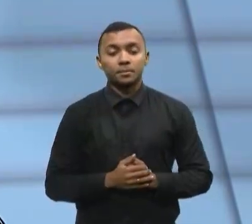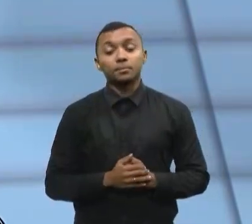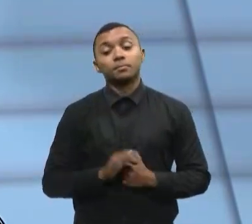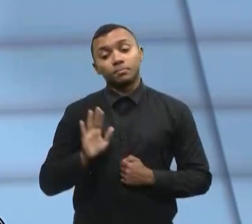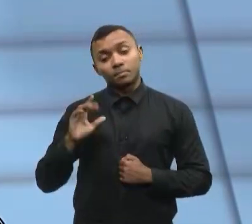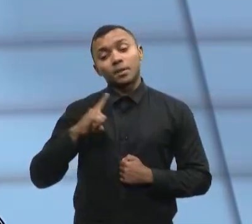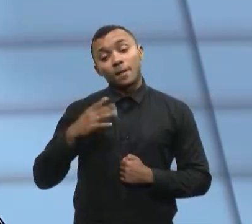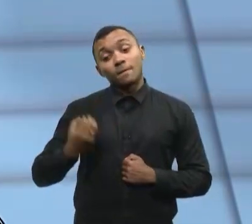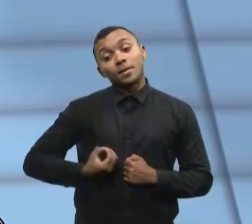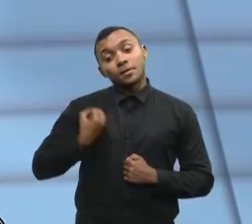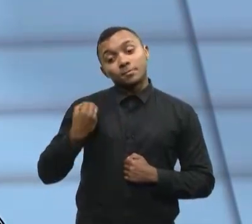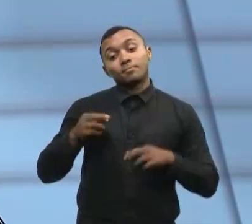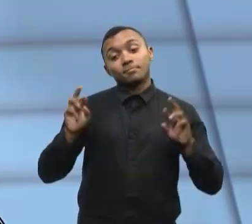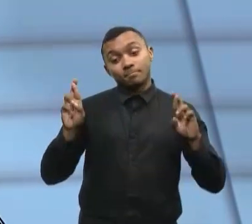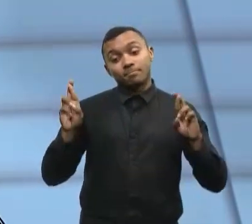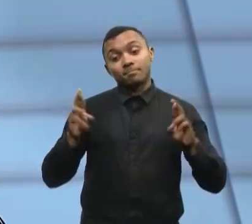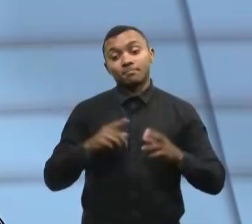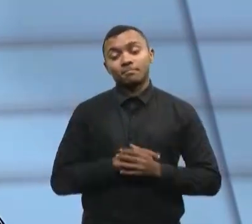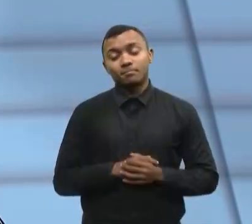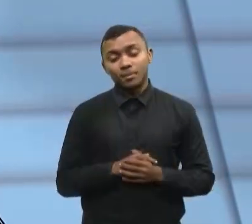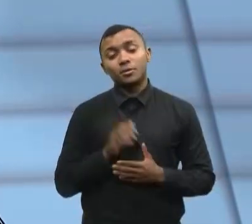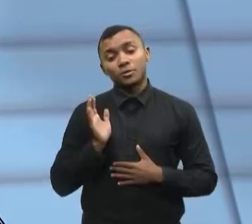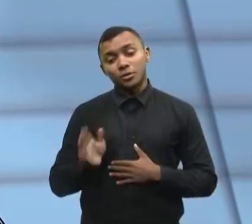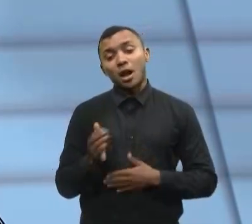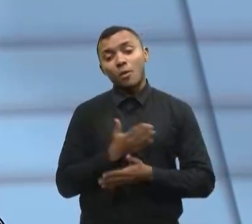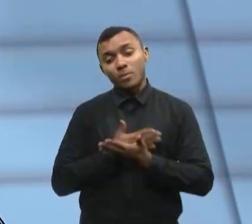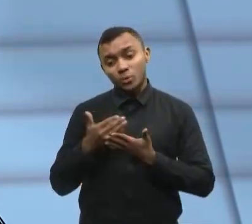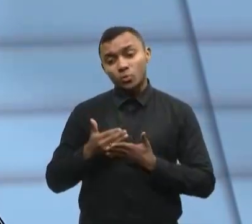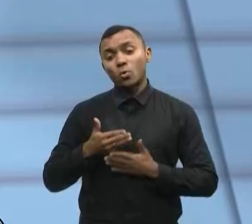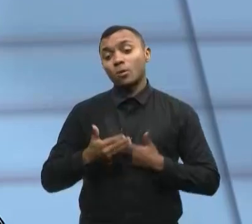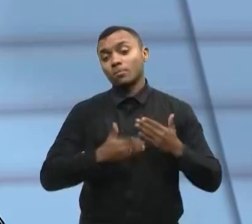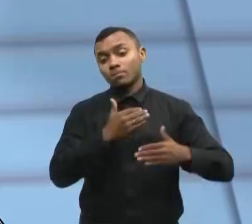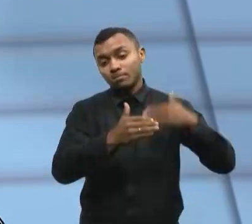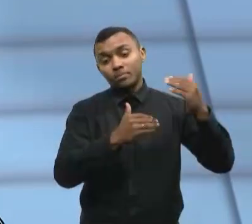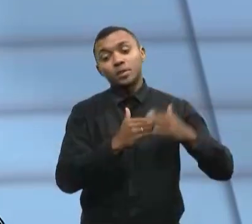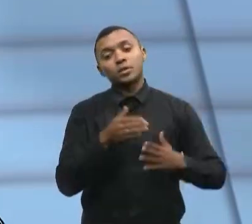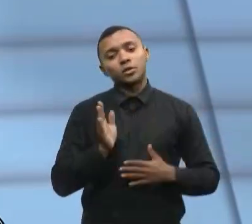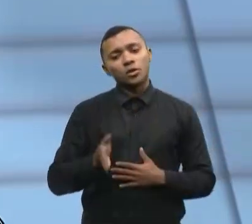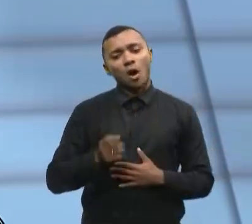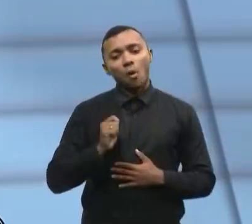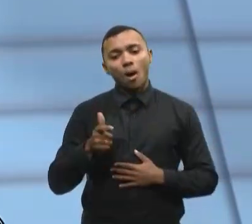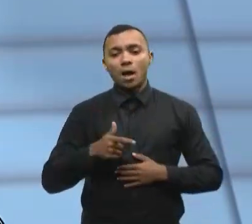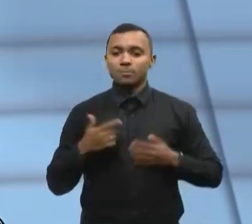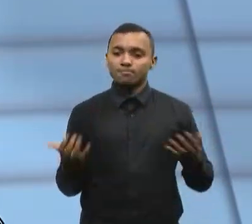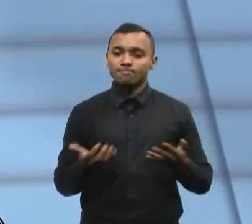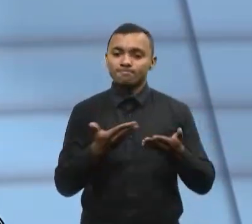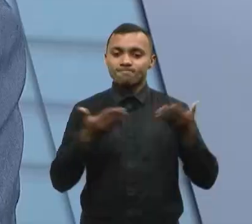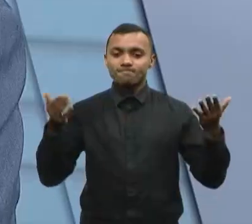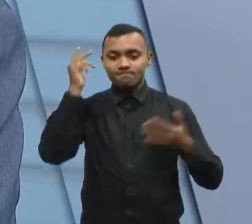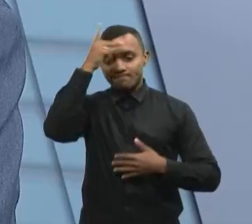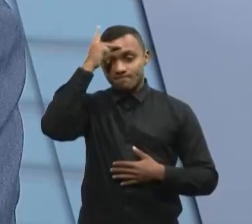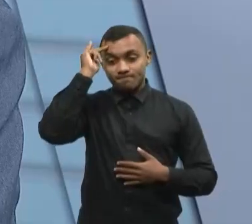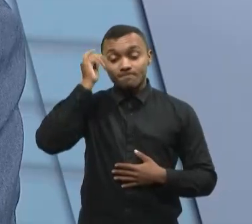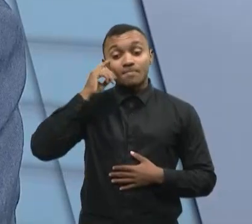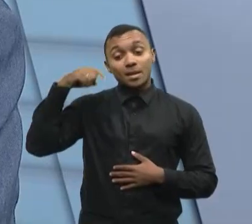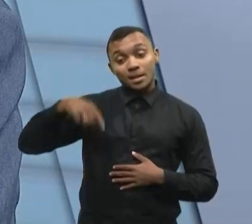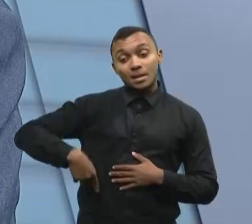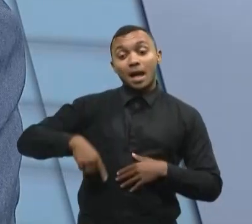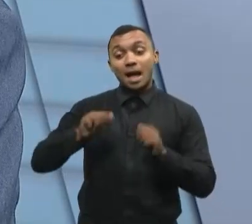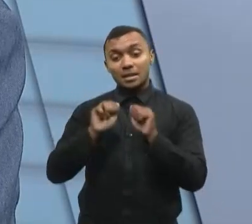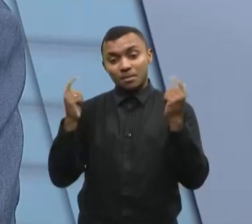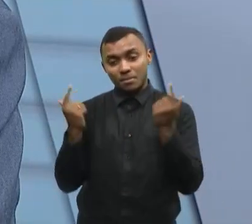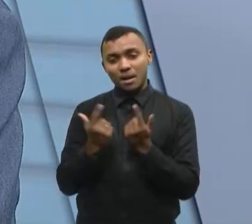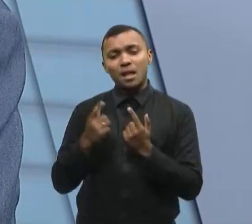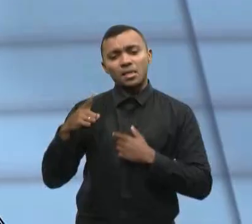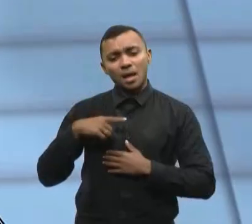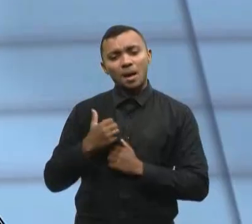esperança, Mas estamos pelo menos caminhando. Sim, já cutucando as pessoas para esse olhar, né? A iniciativa da Assembleia é muito importante,